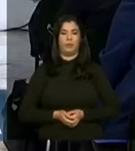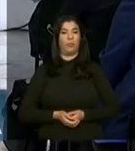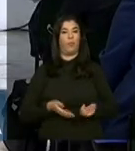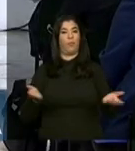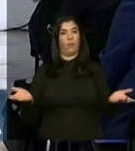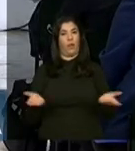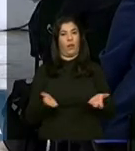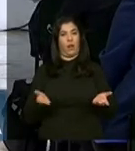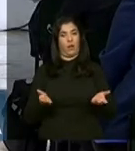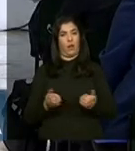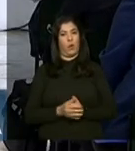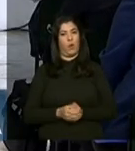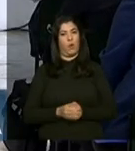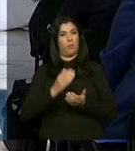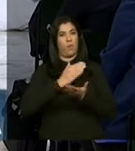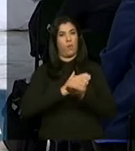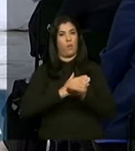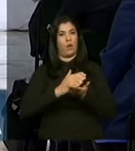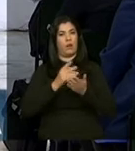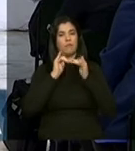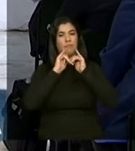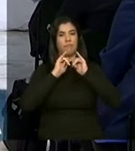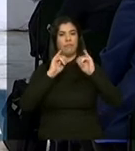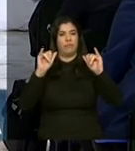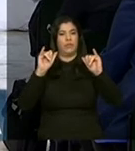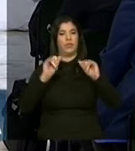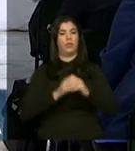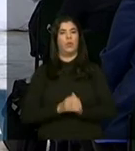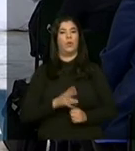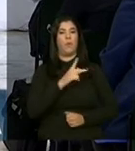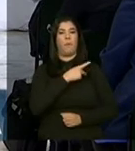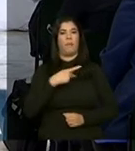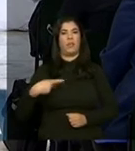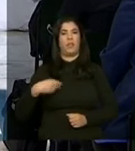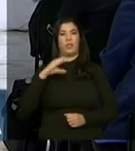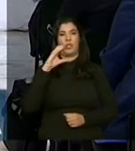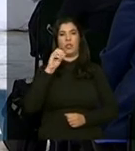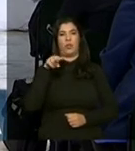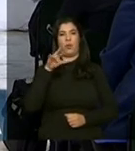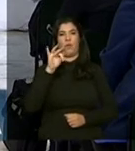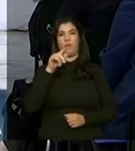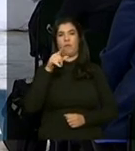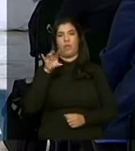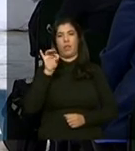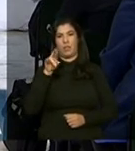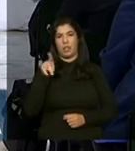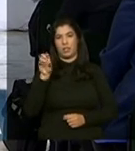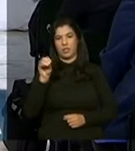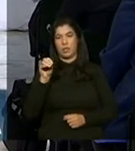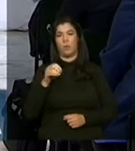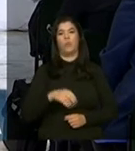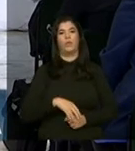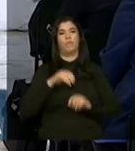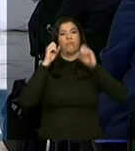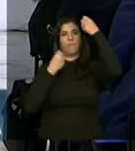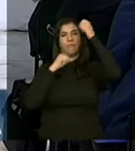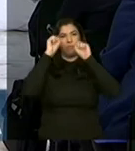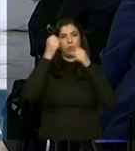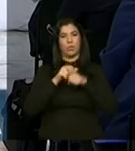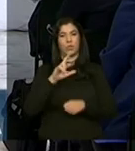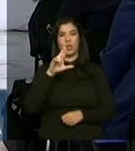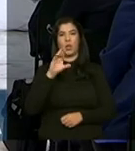Neste momento, fará uso da palavra o presidente da Confederação Nacional da Indústria, senhor Robson Andrade.